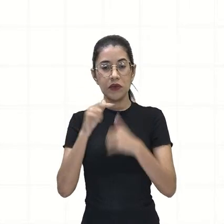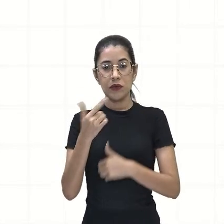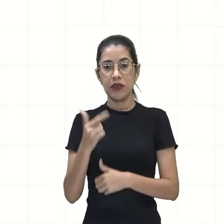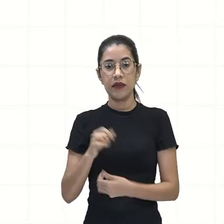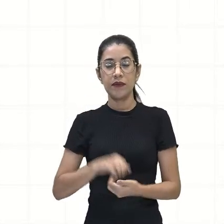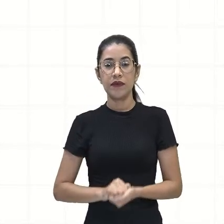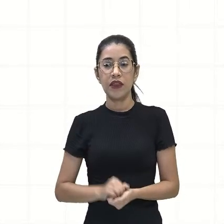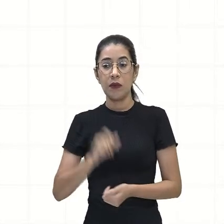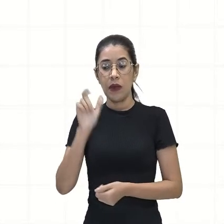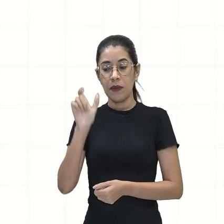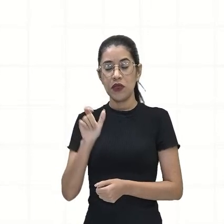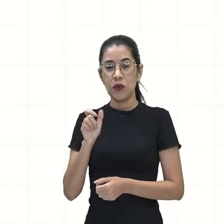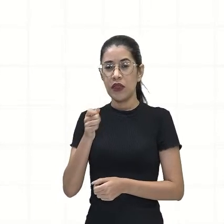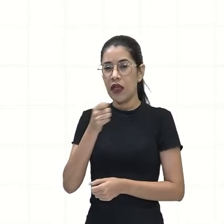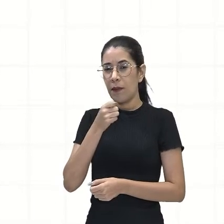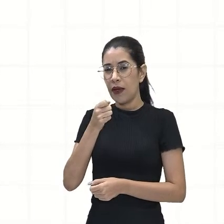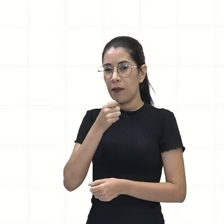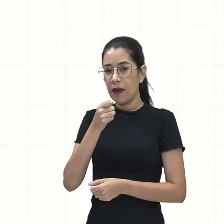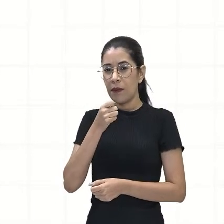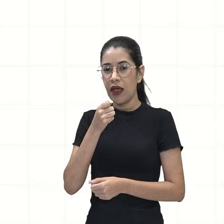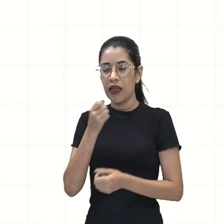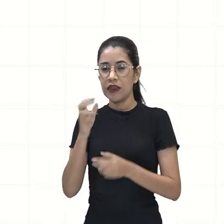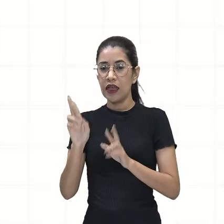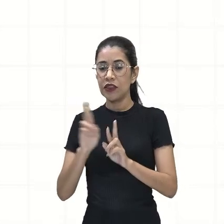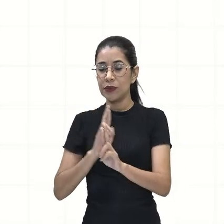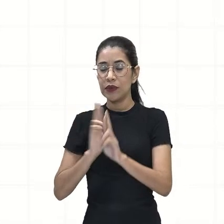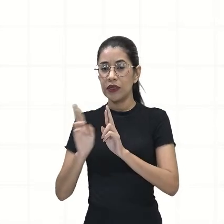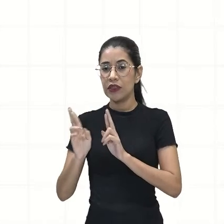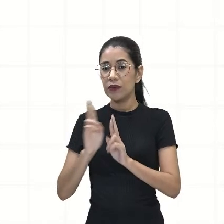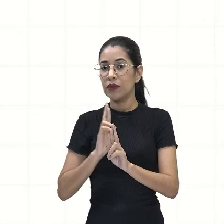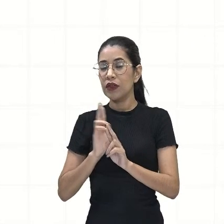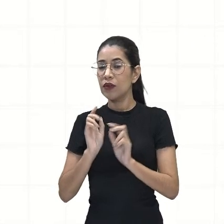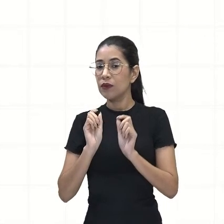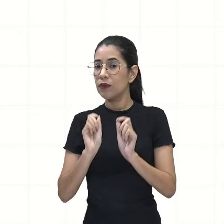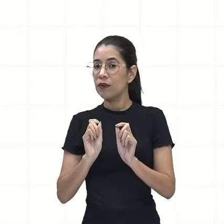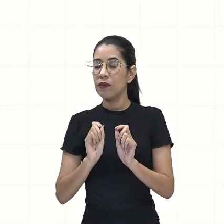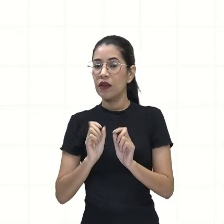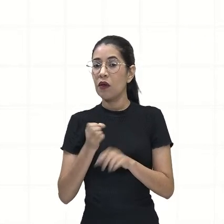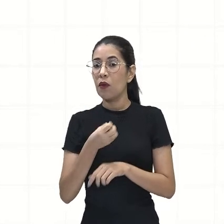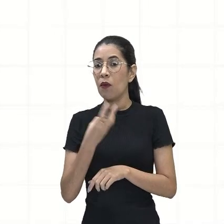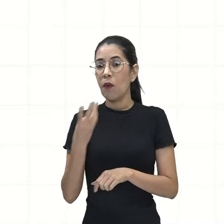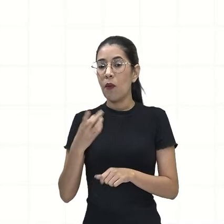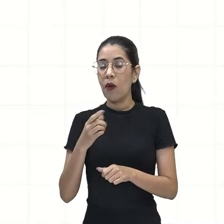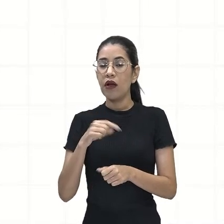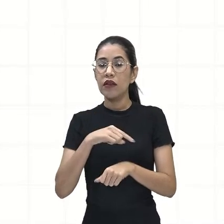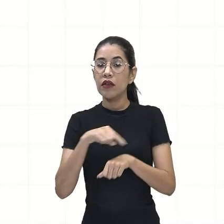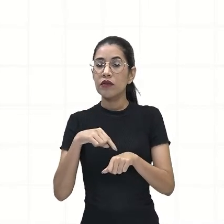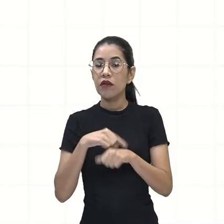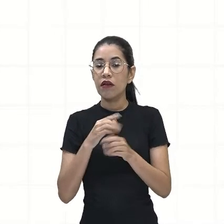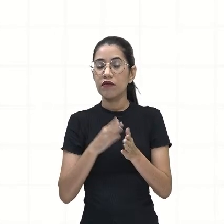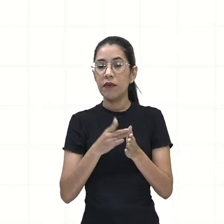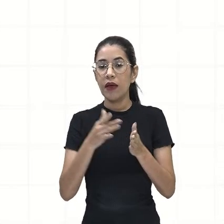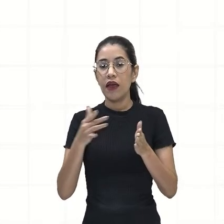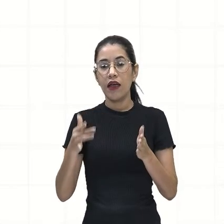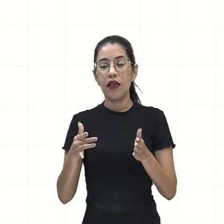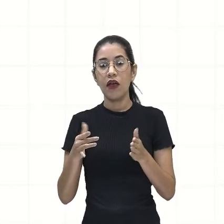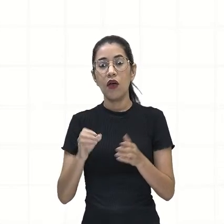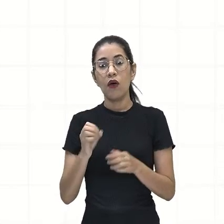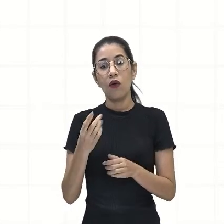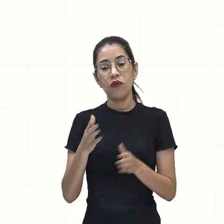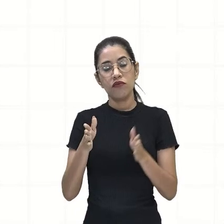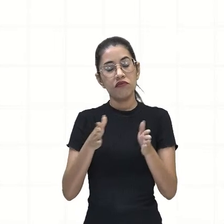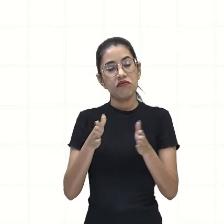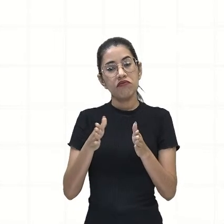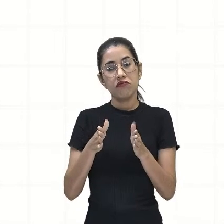aqui sendo entrevistadas, elas passam exatamente essa quantidade de hora ou estão no intervalo. Eu acho